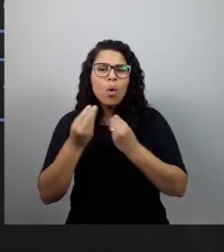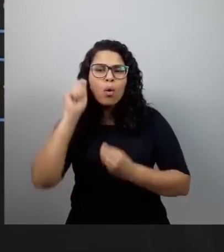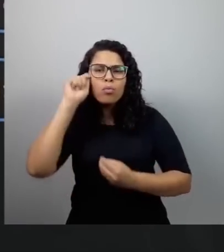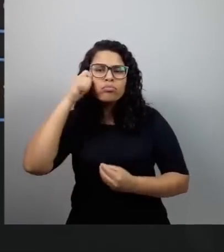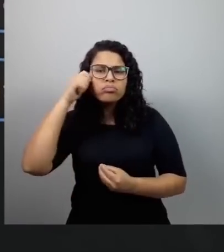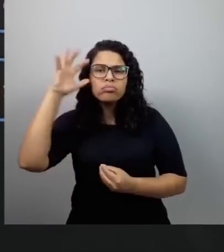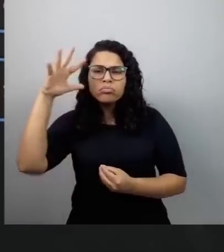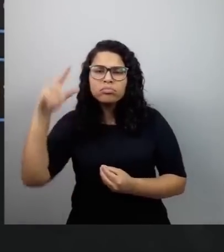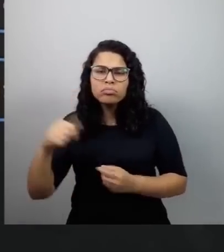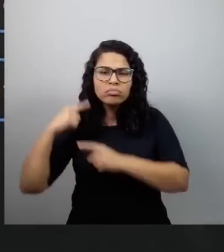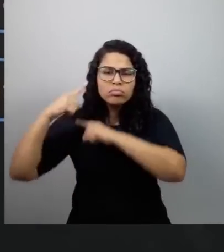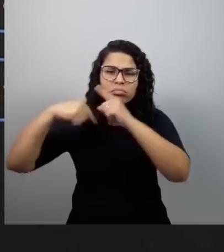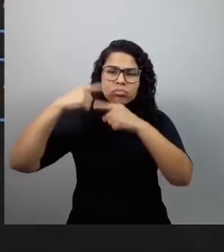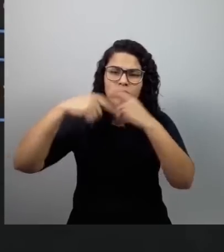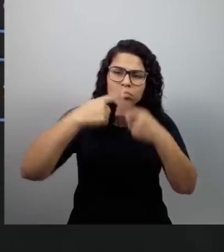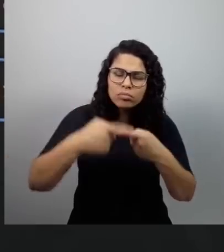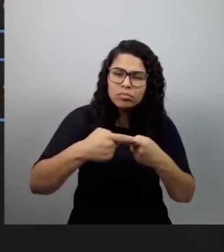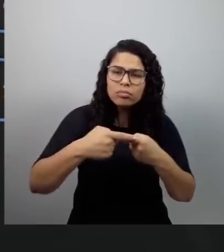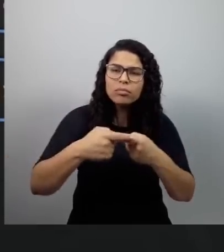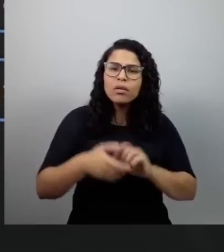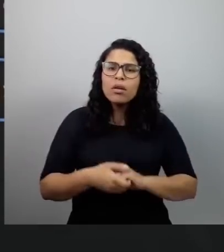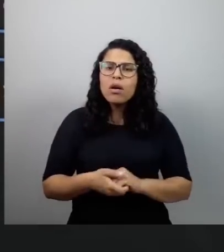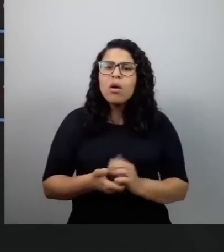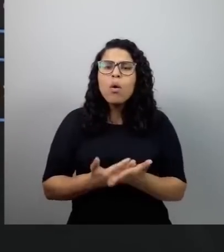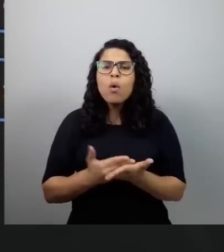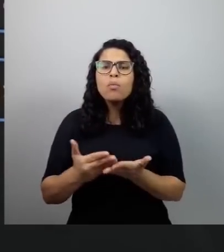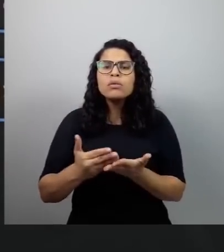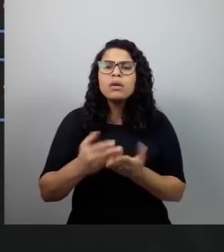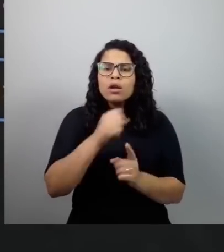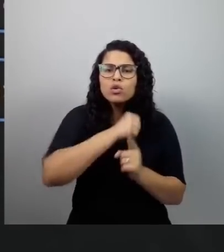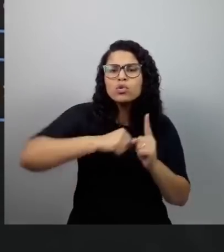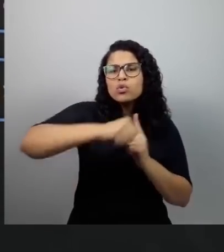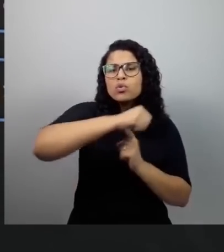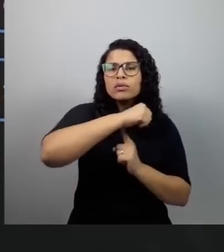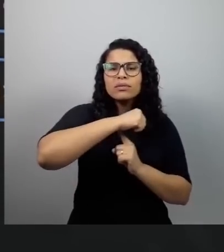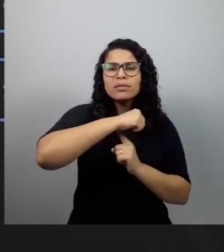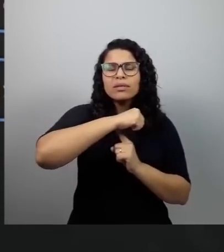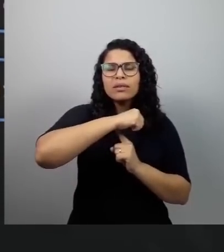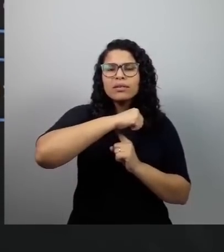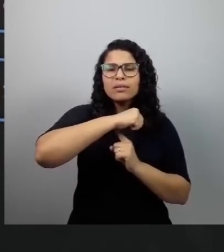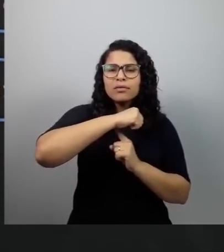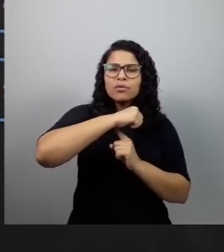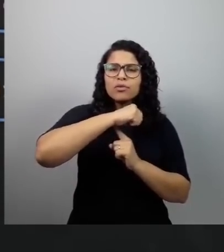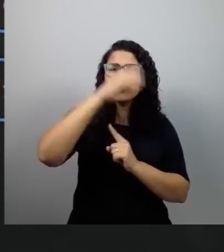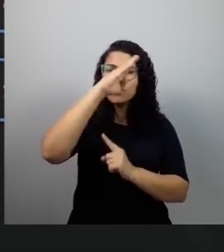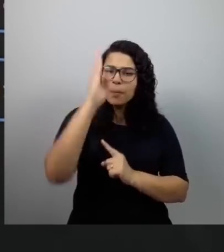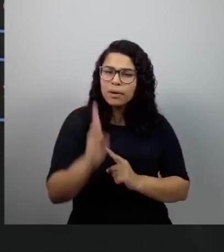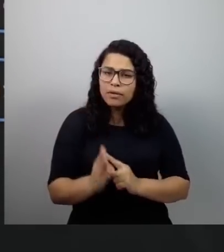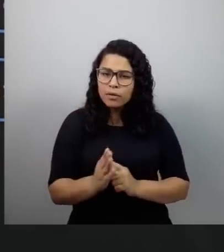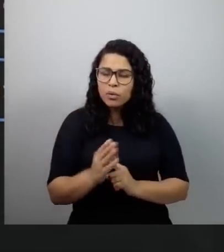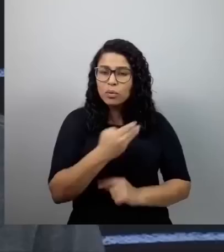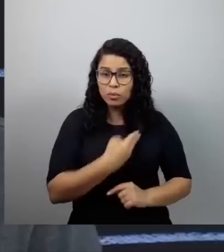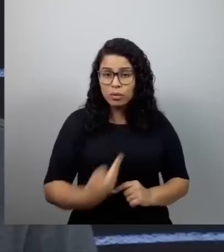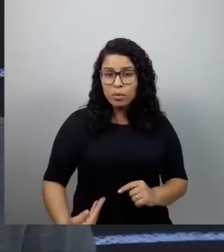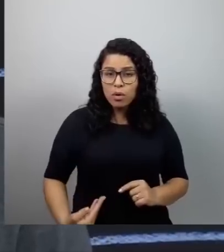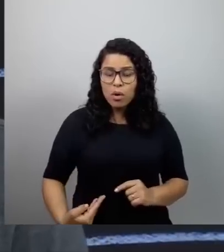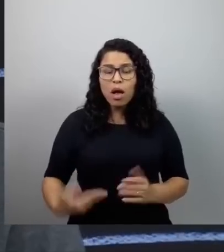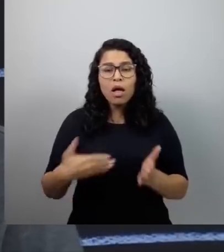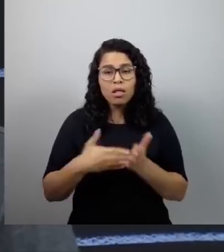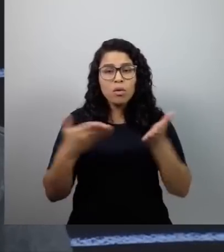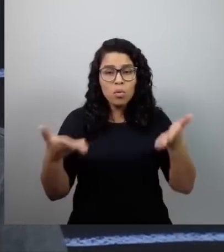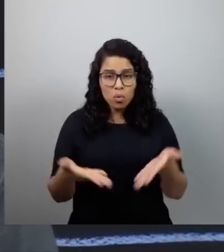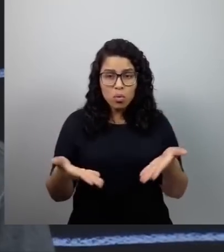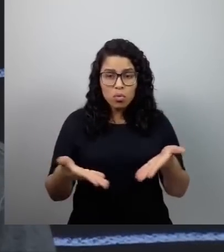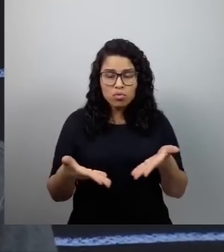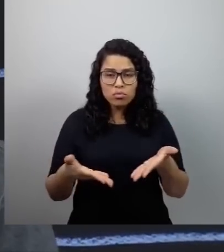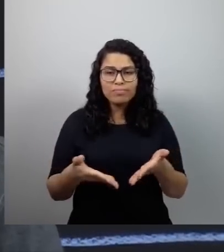afrodescendentes passaram a fazer parte dessa sociedade brasileira nos tempos da República e como é isso hoje? Essas são